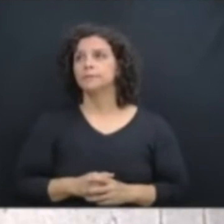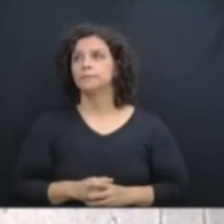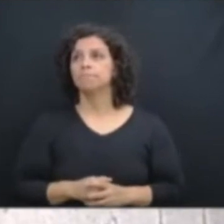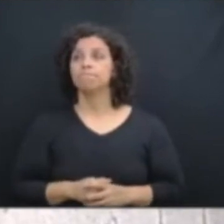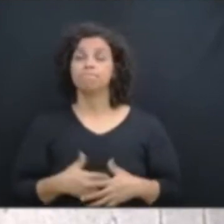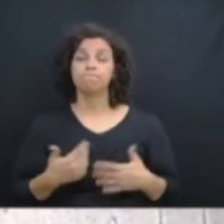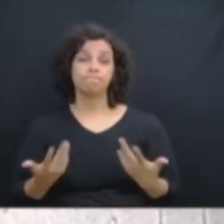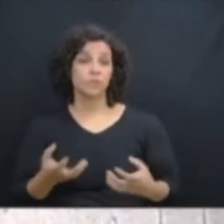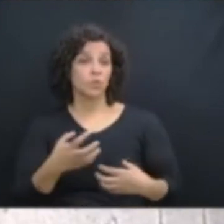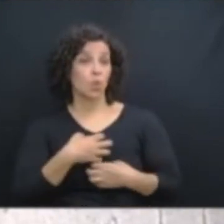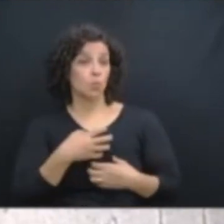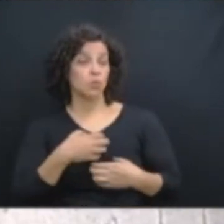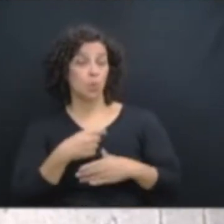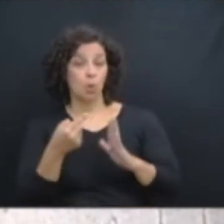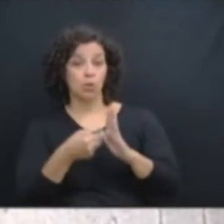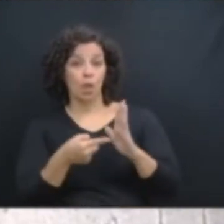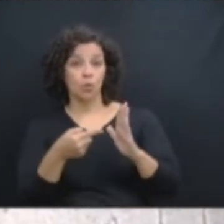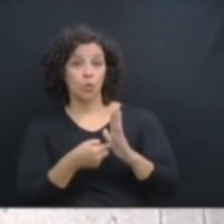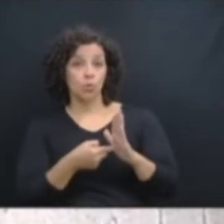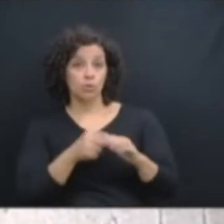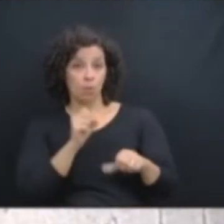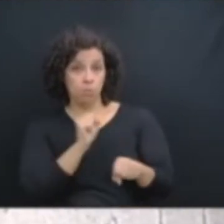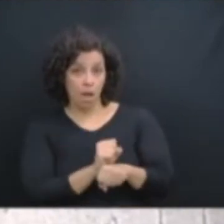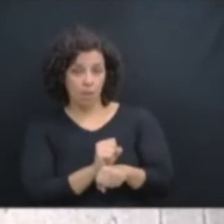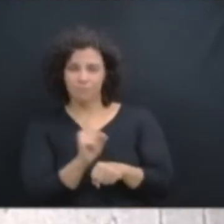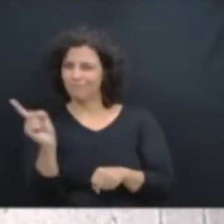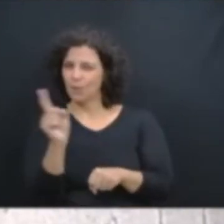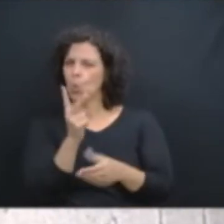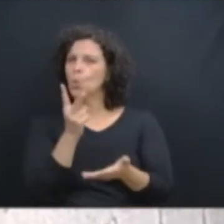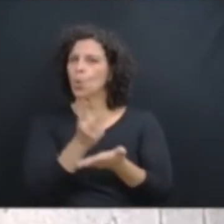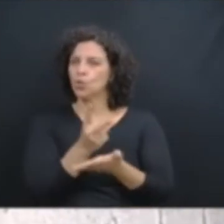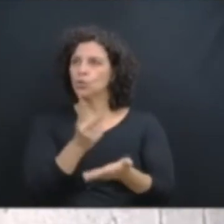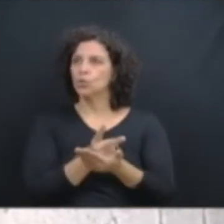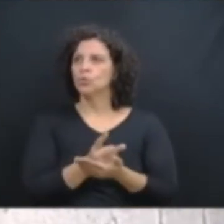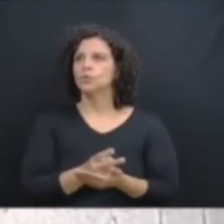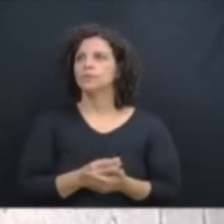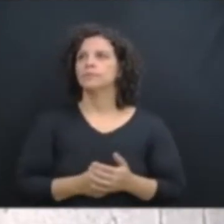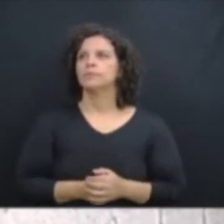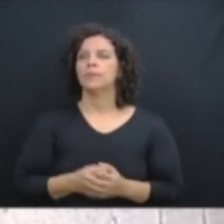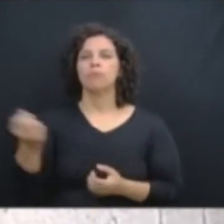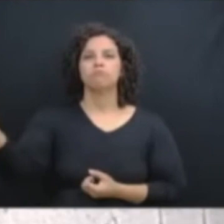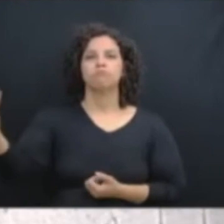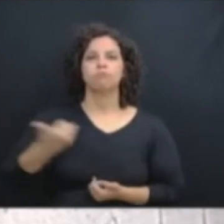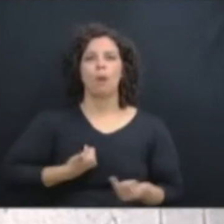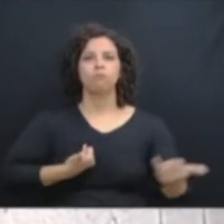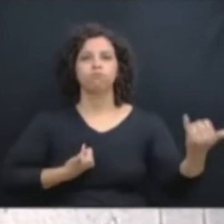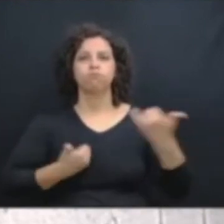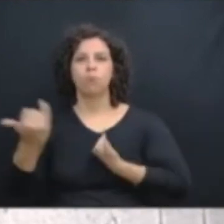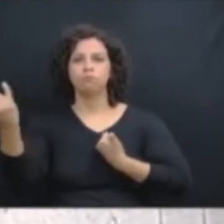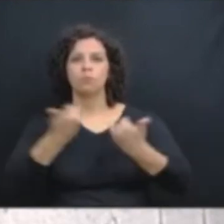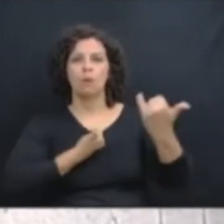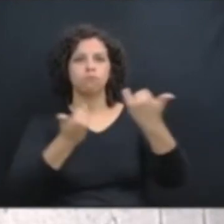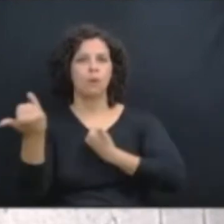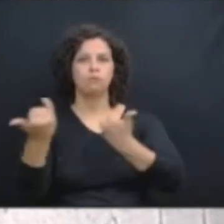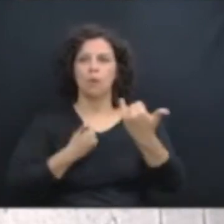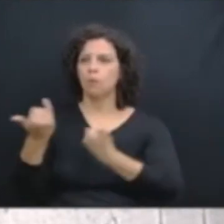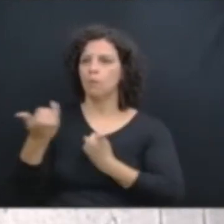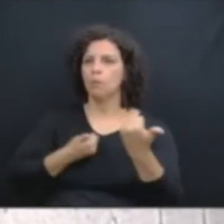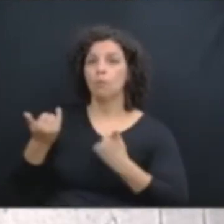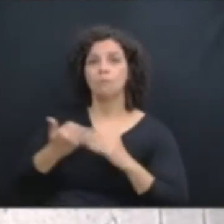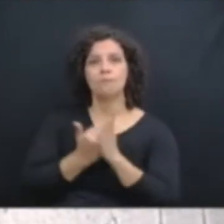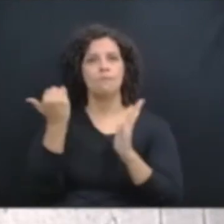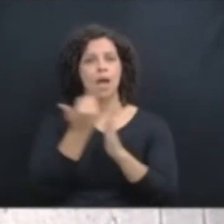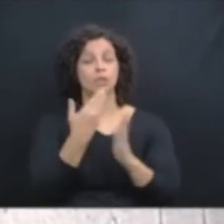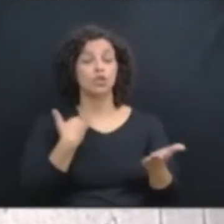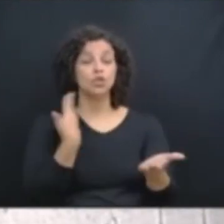pelo jeito, as denúncias não pairam por aqui. Começaram a chegar mais informações e a gente está aprofundando